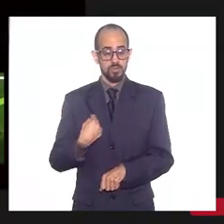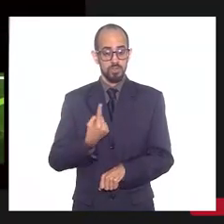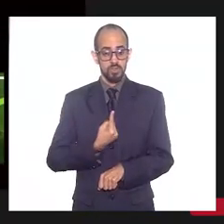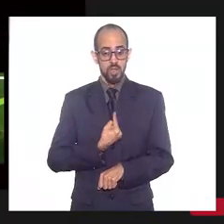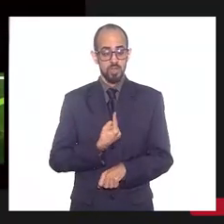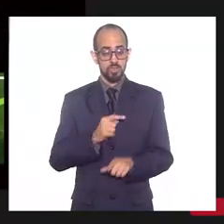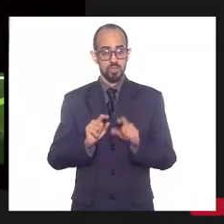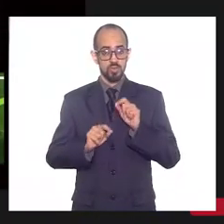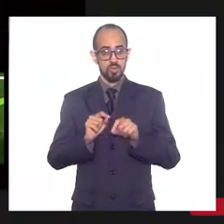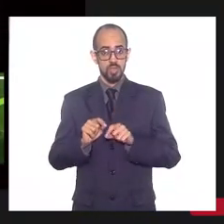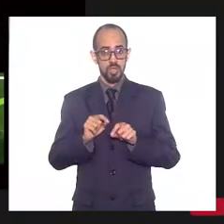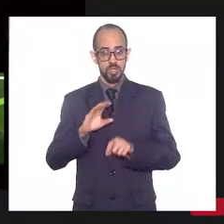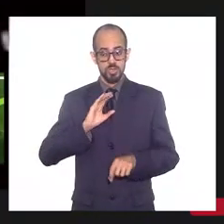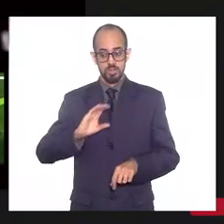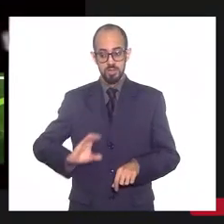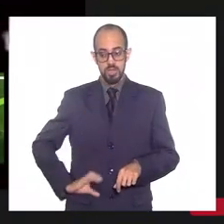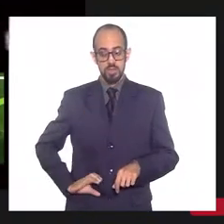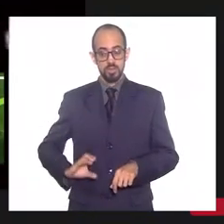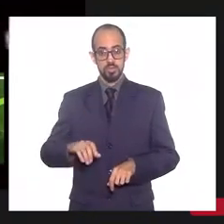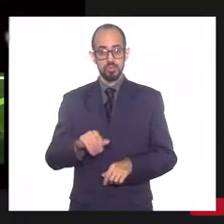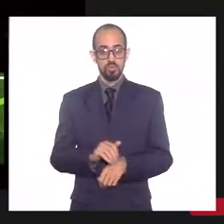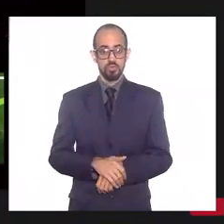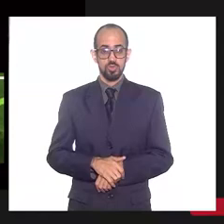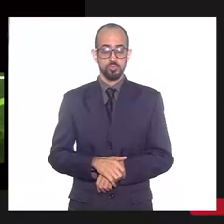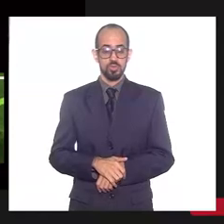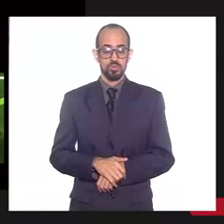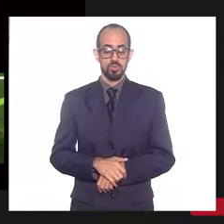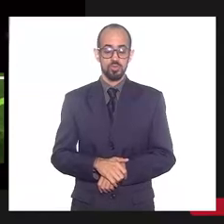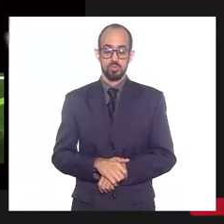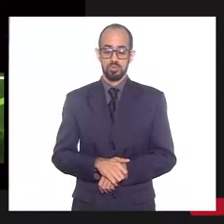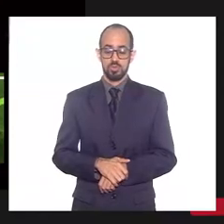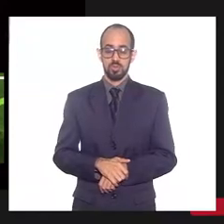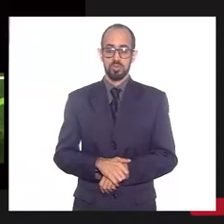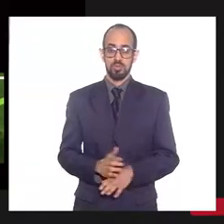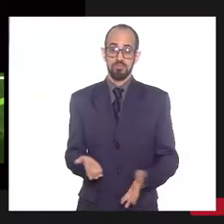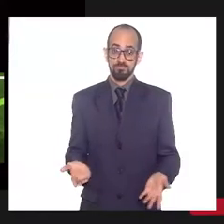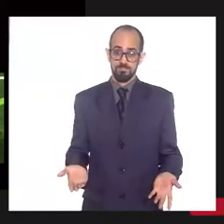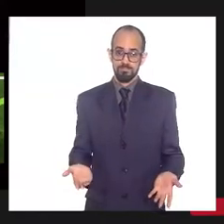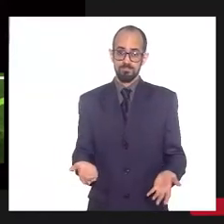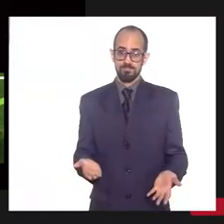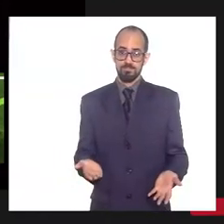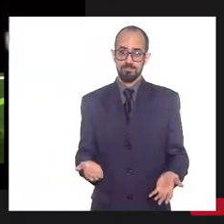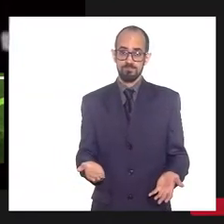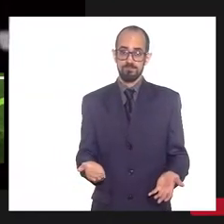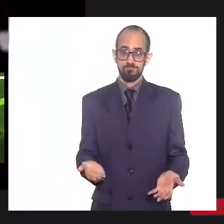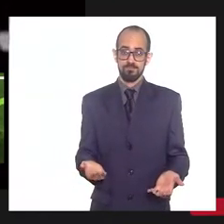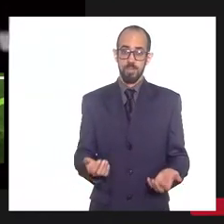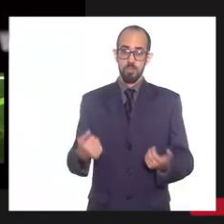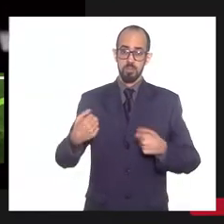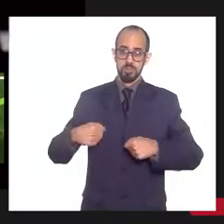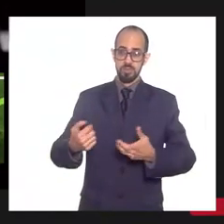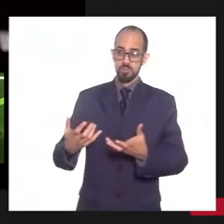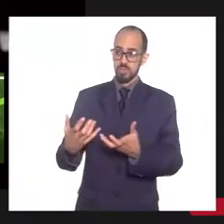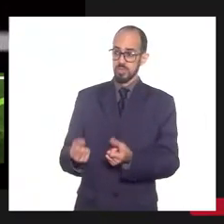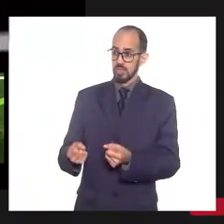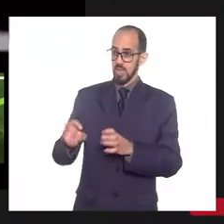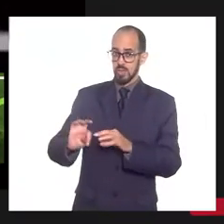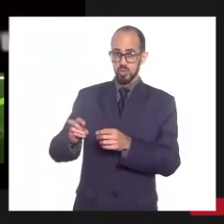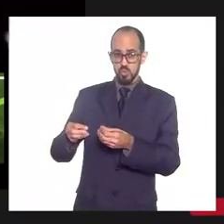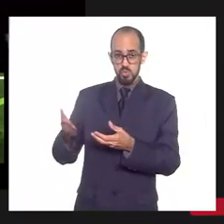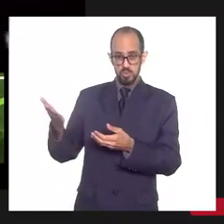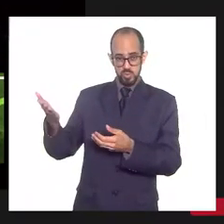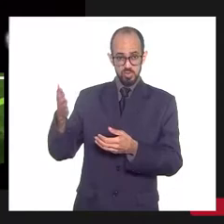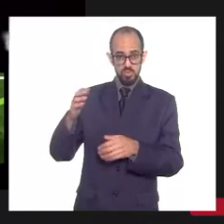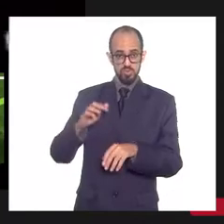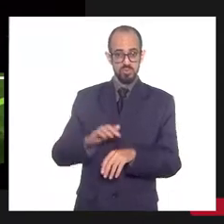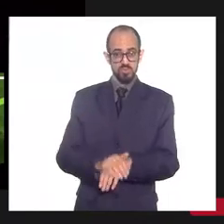nossos cidadãos nós estamos à mercê de tudo eu